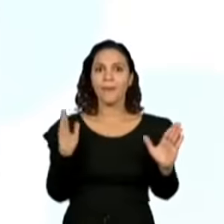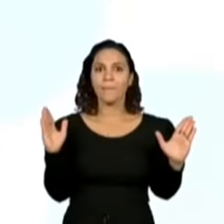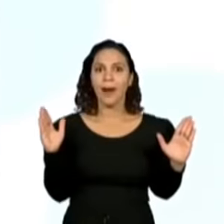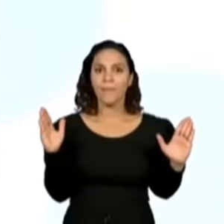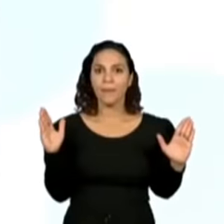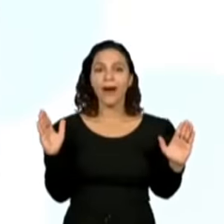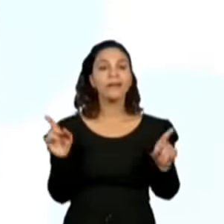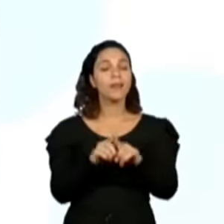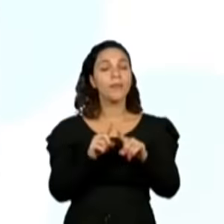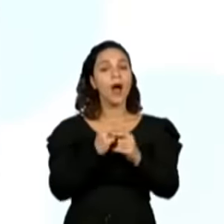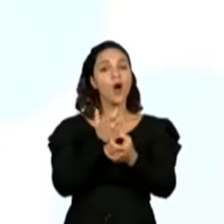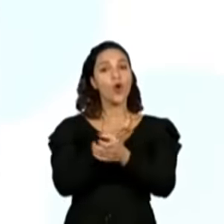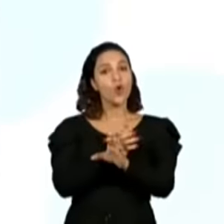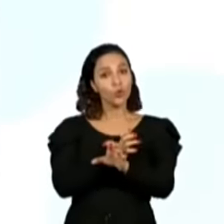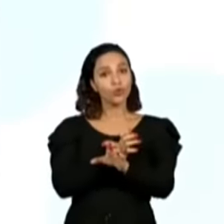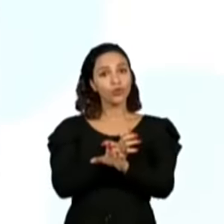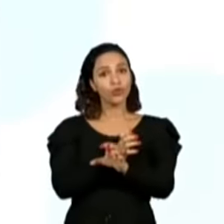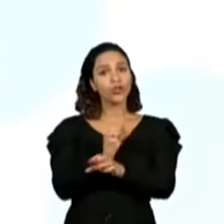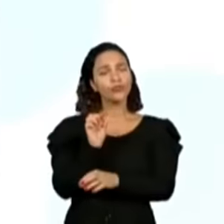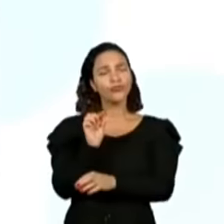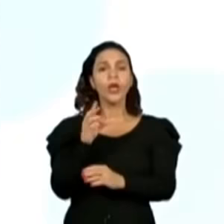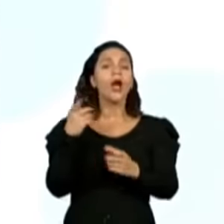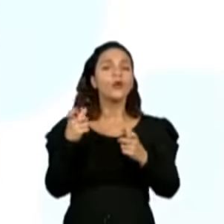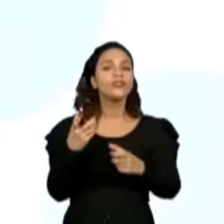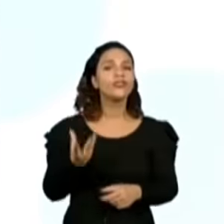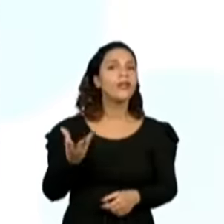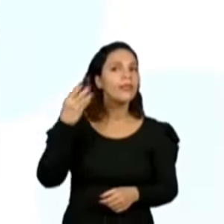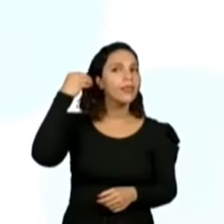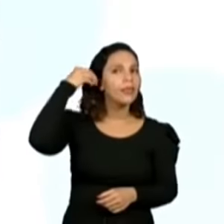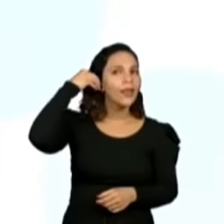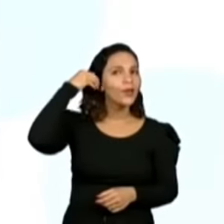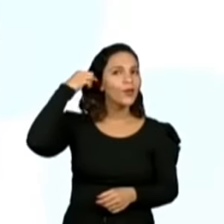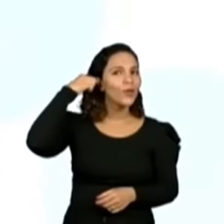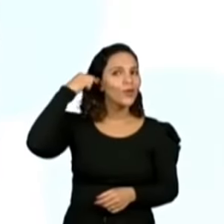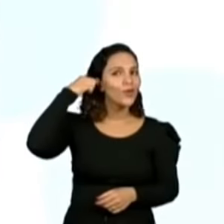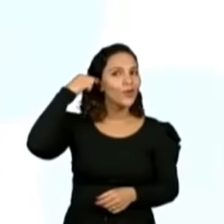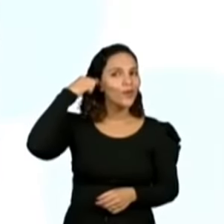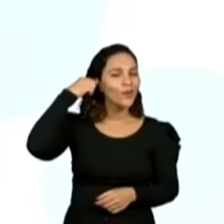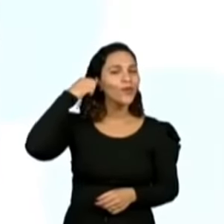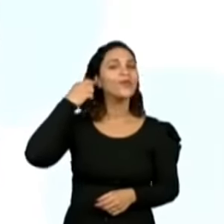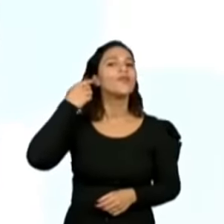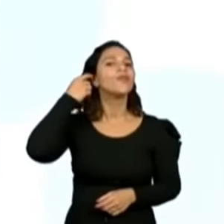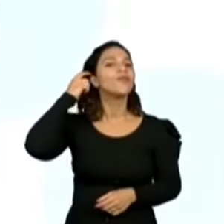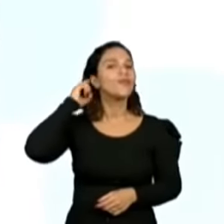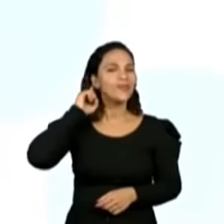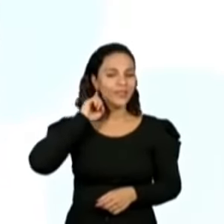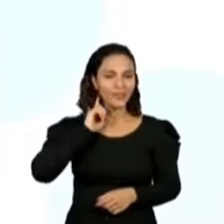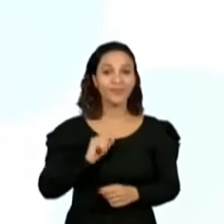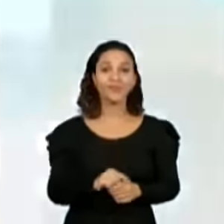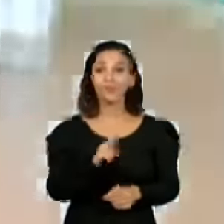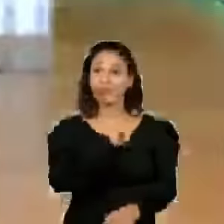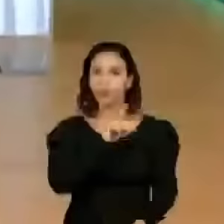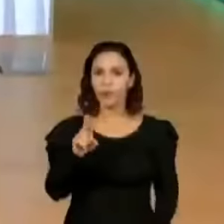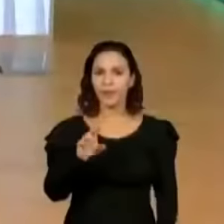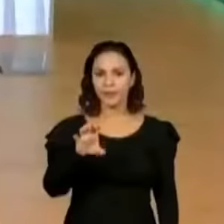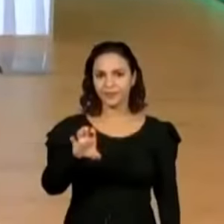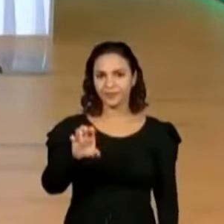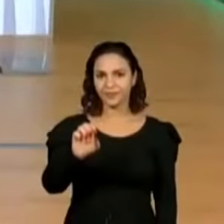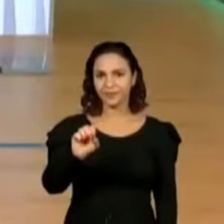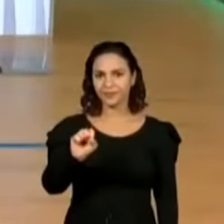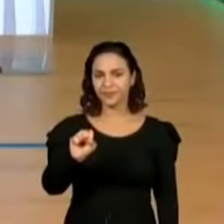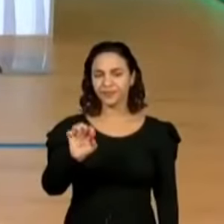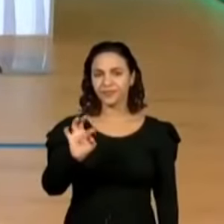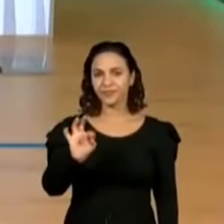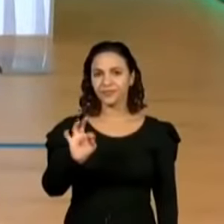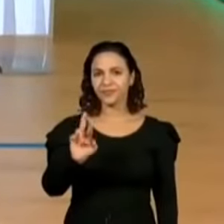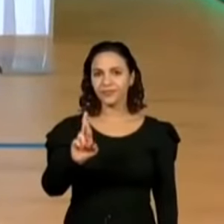ele fica? Fica dentro do ouvido. E ele é bem pequenininho. Então, o nome dele é estribo.